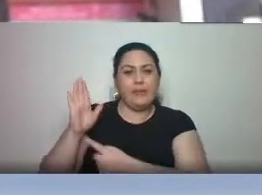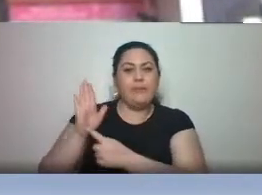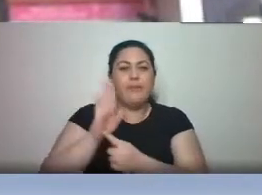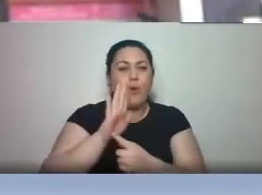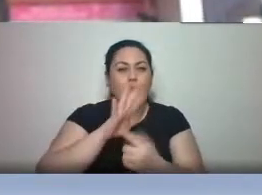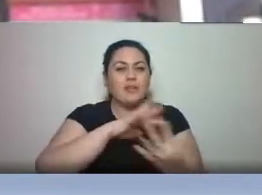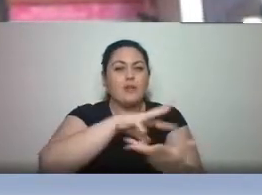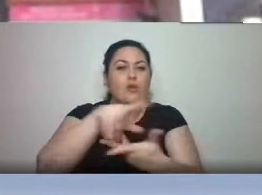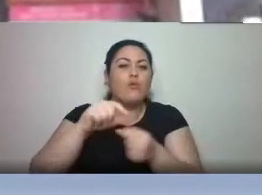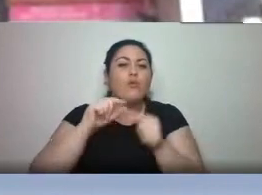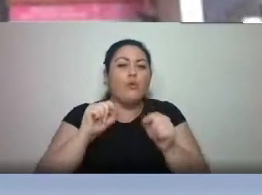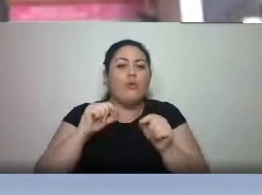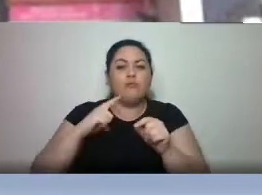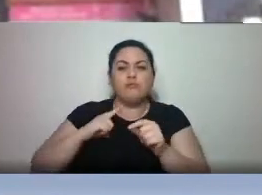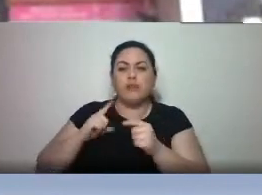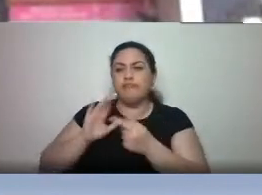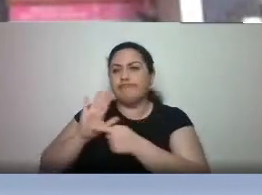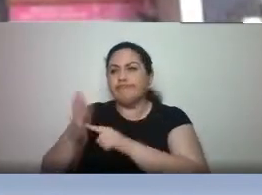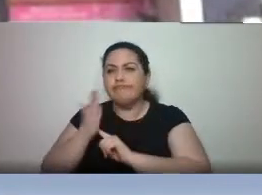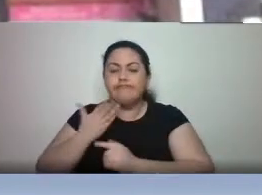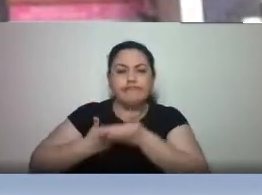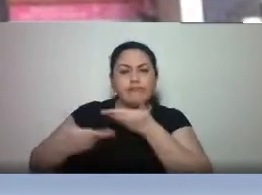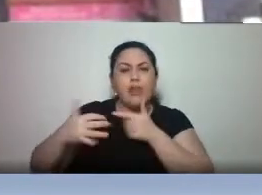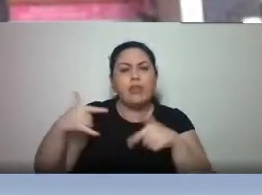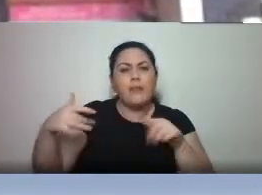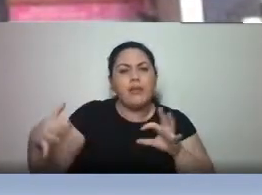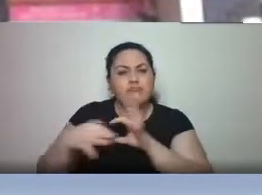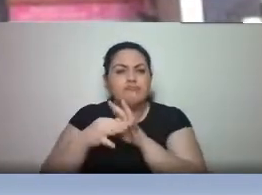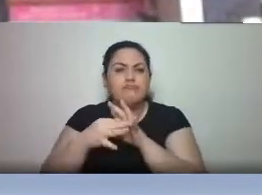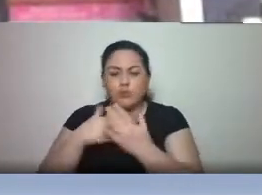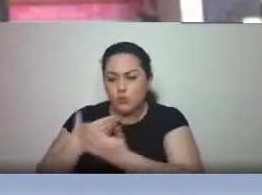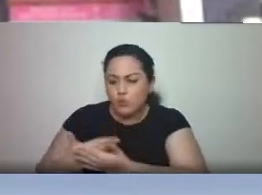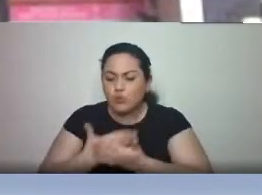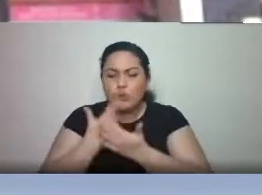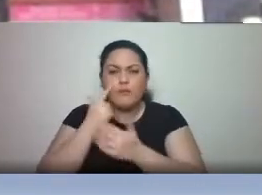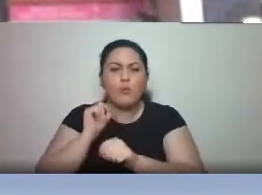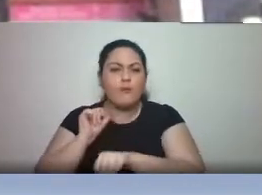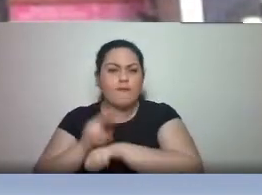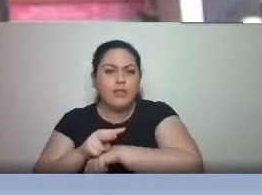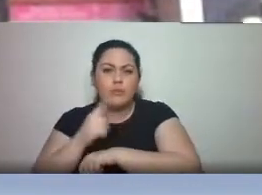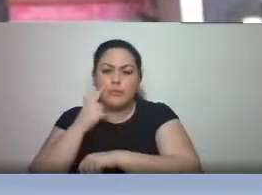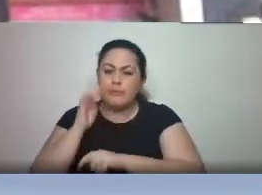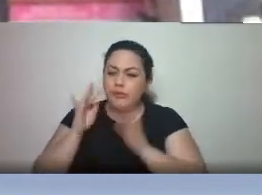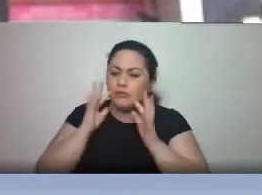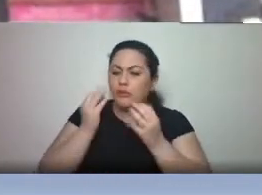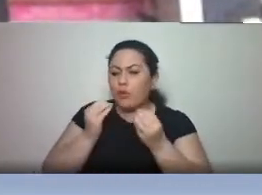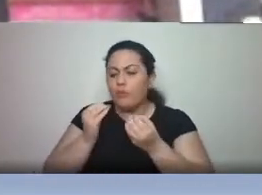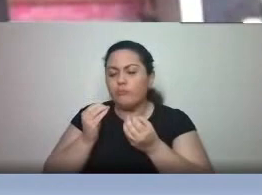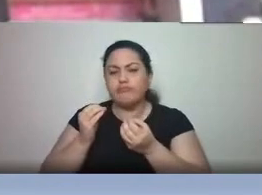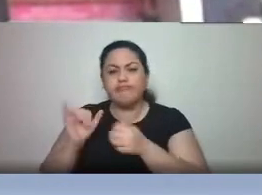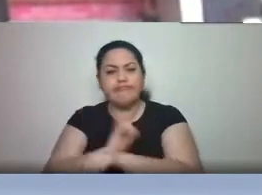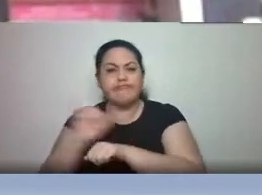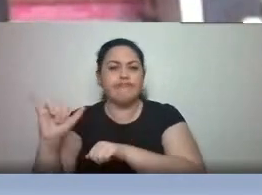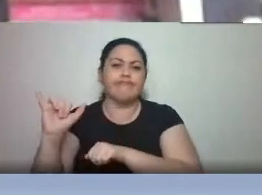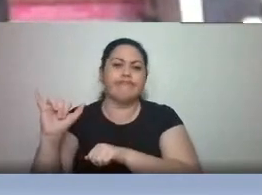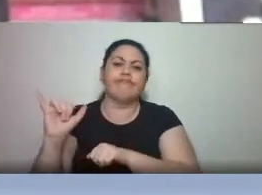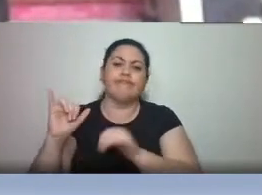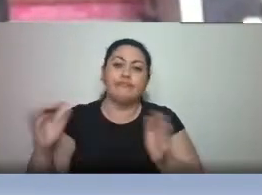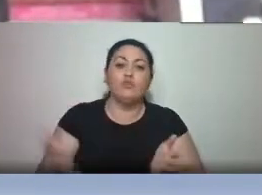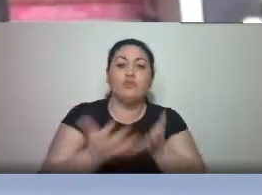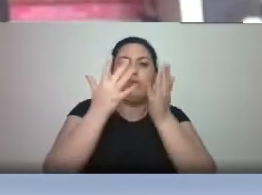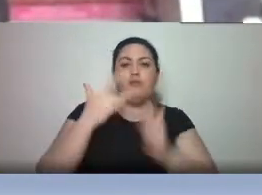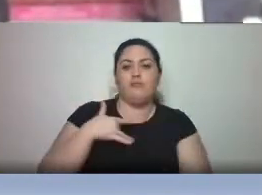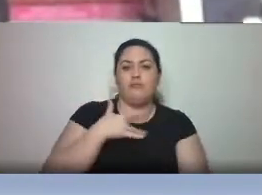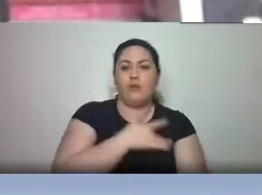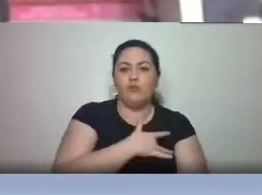em rede para estudar o vírus, para entender o que pode funcionar, para pensar em novas formas, né, de promover a saúde